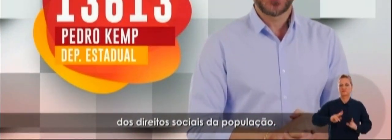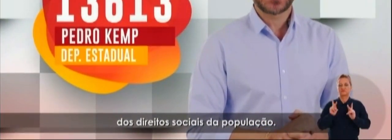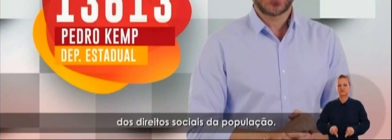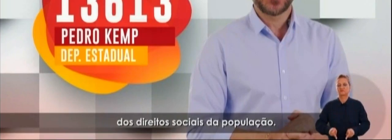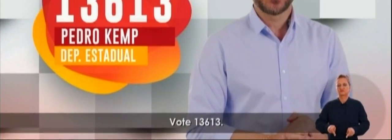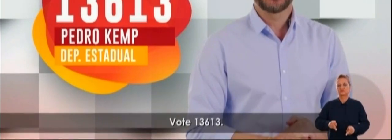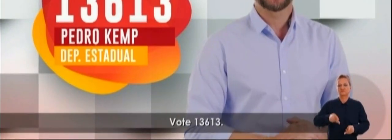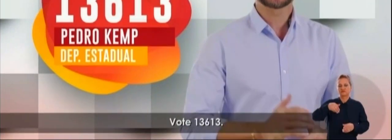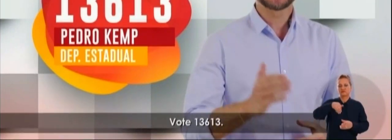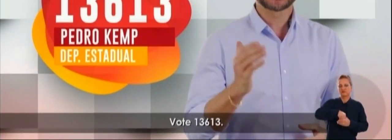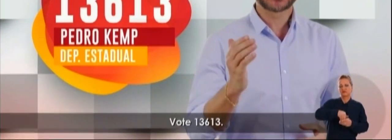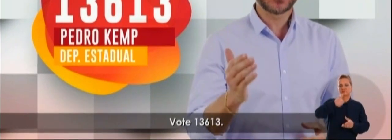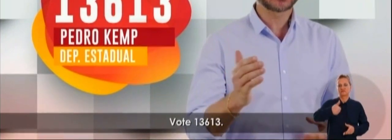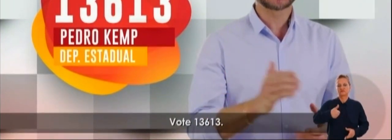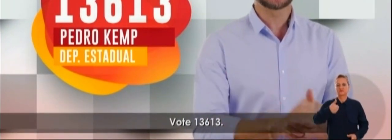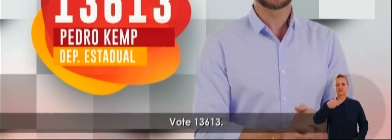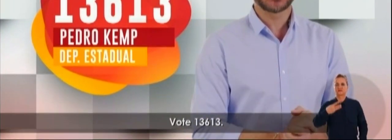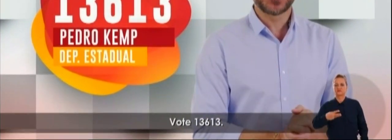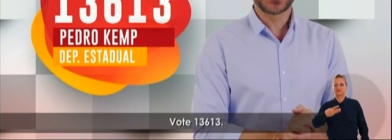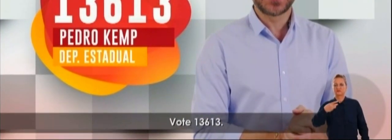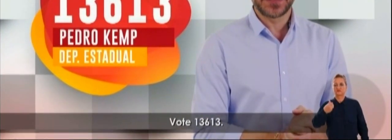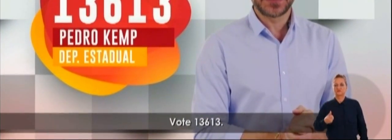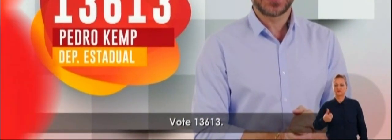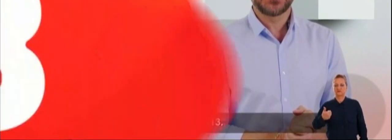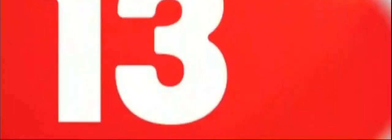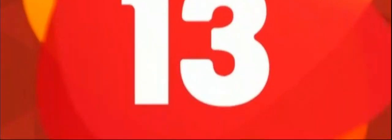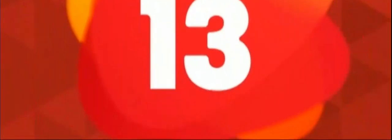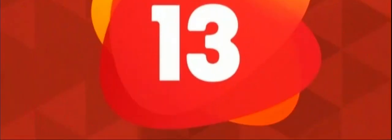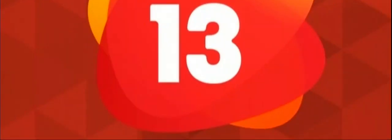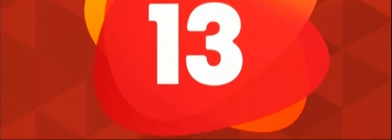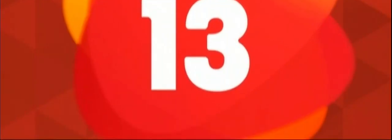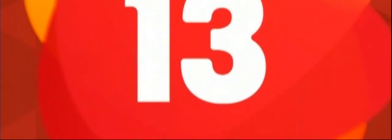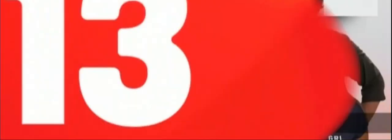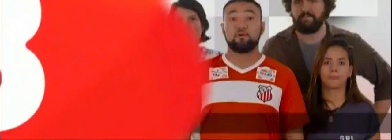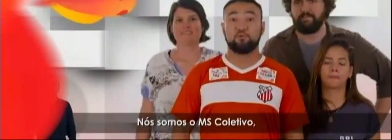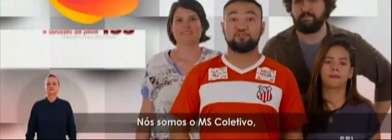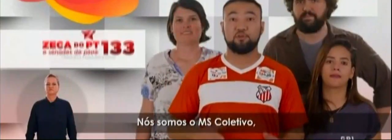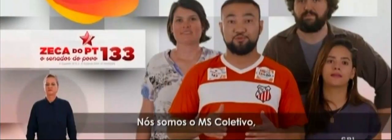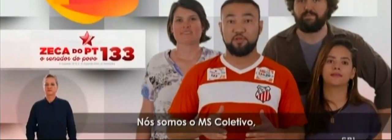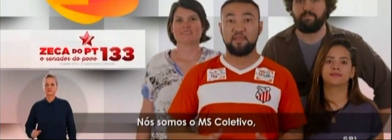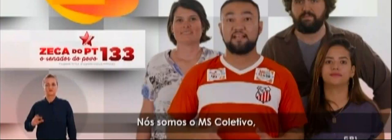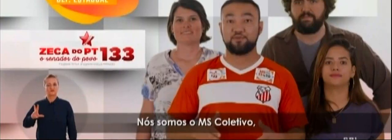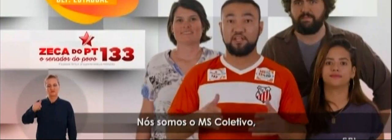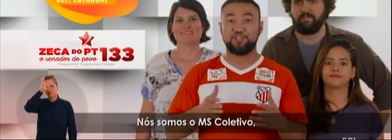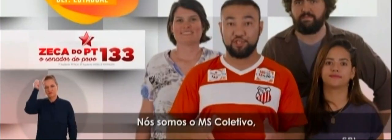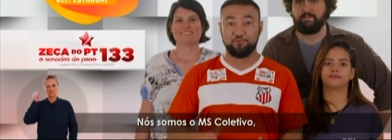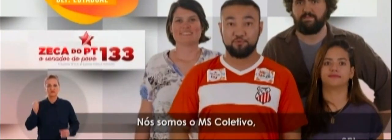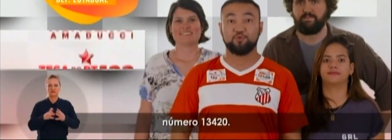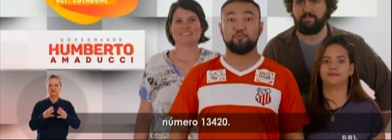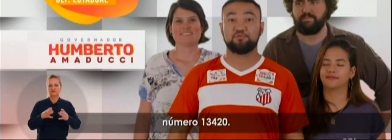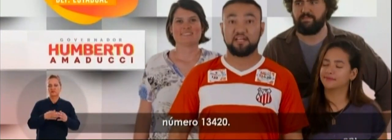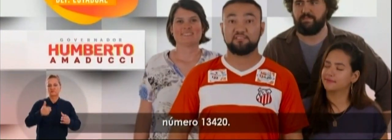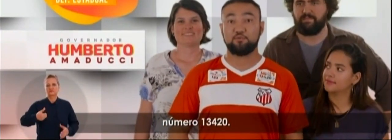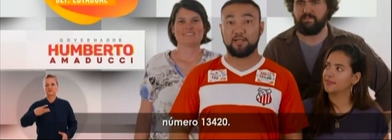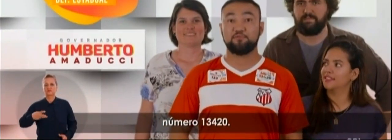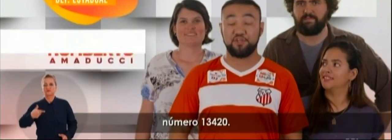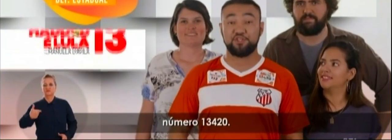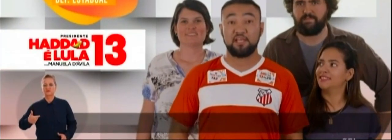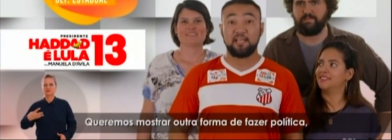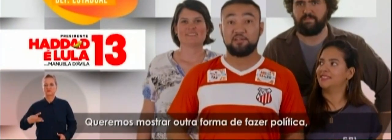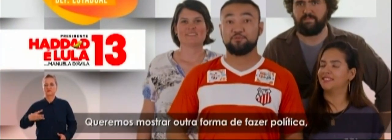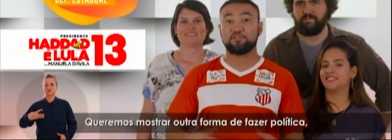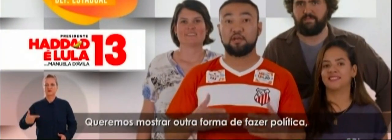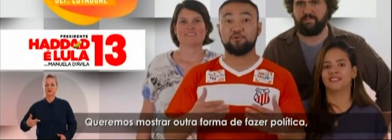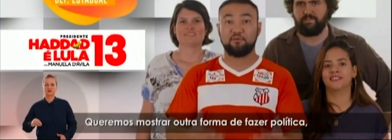da população. Vote 13613. Nós somos o MS Coletivo, número